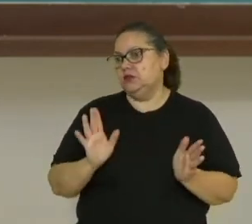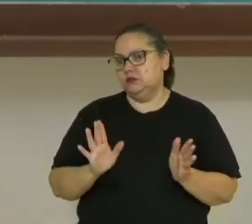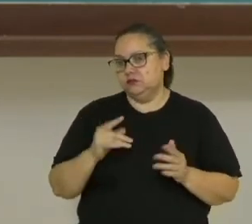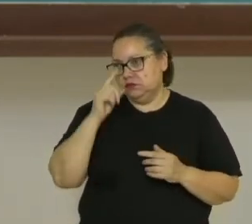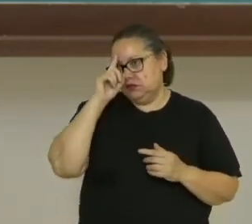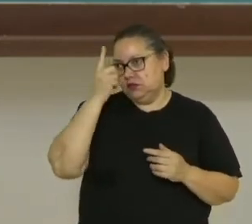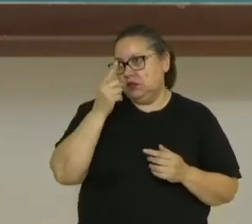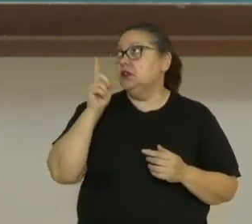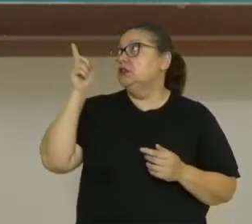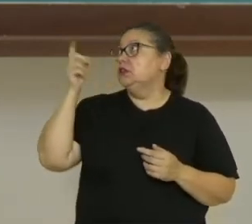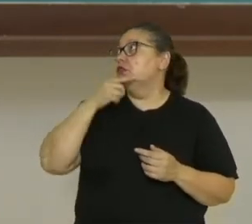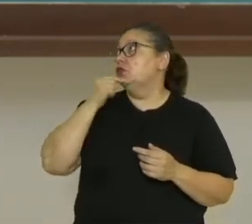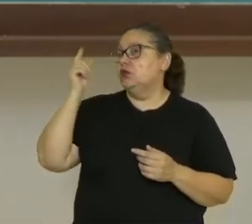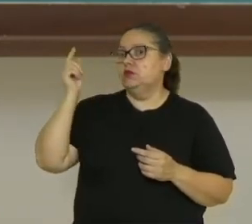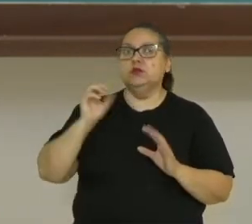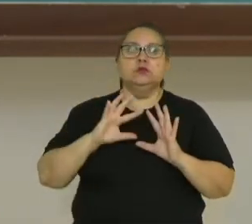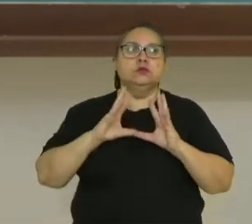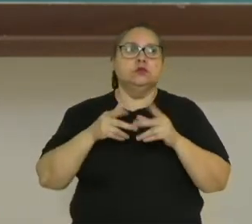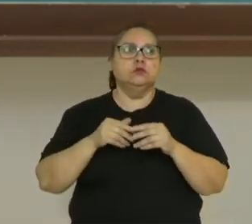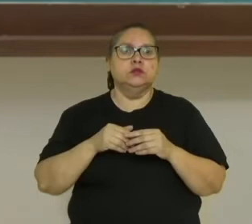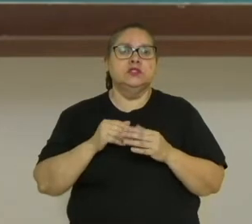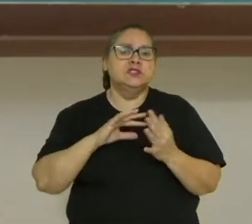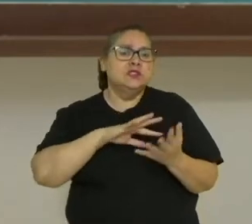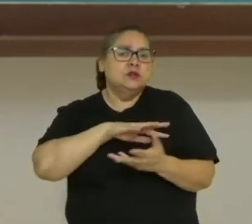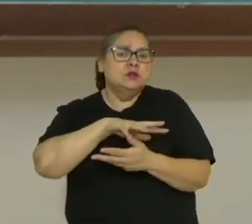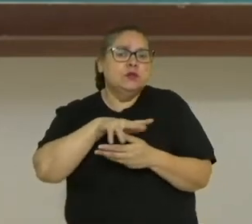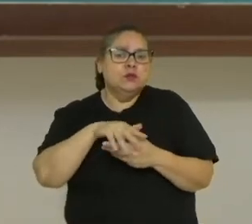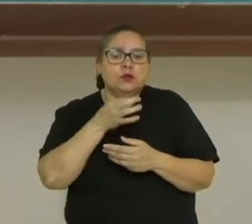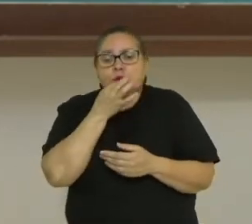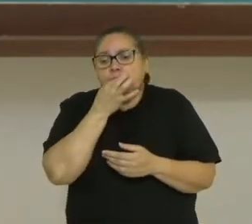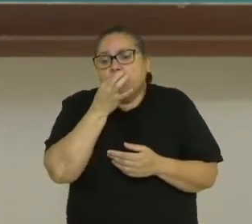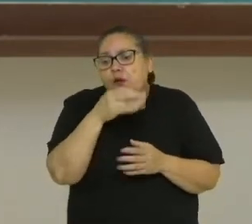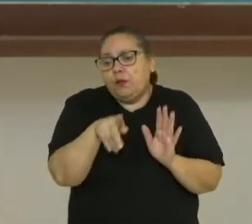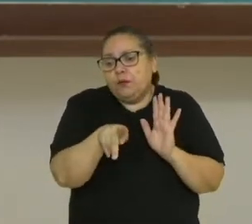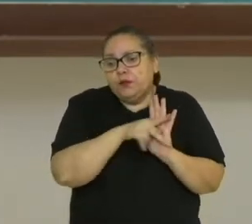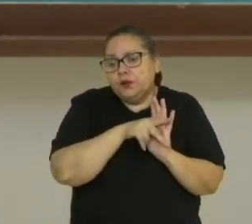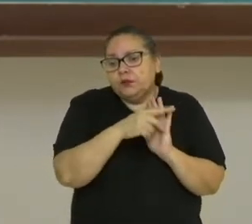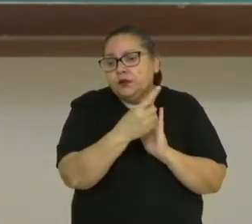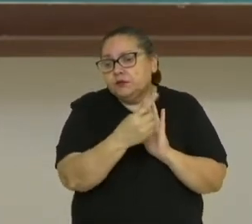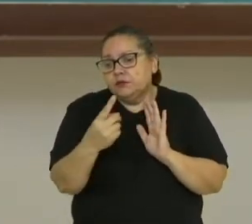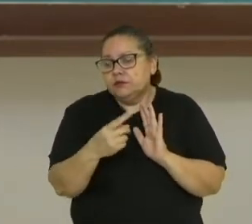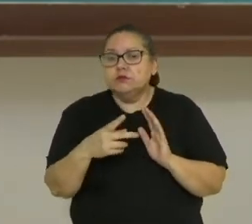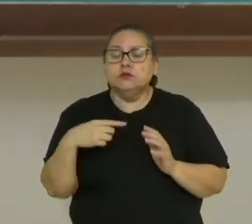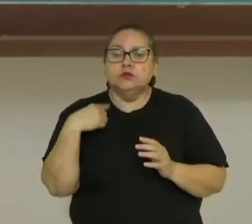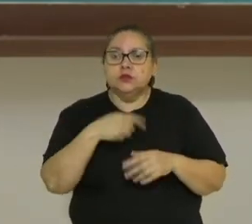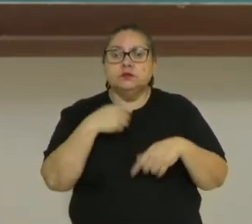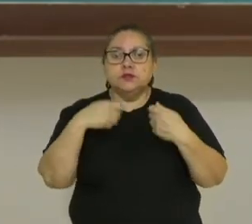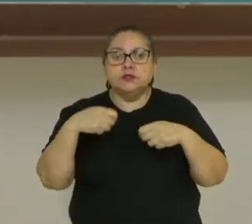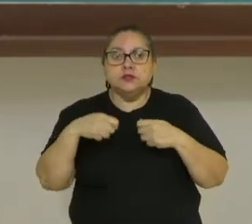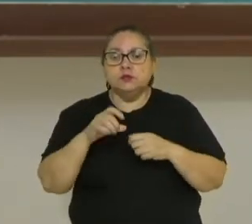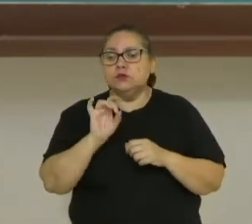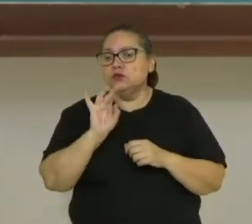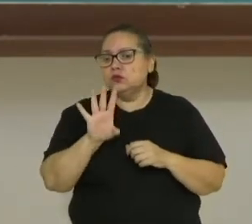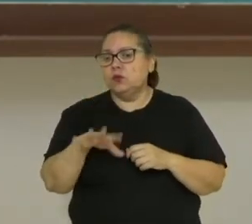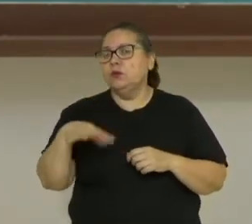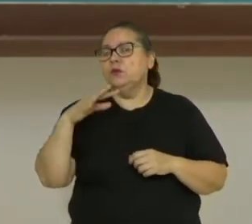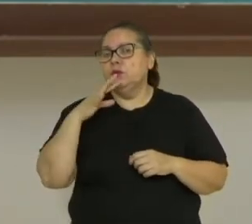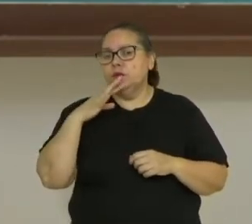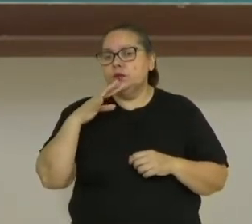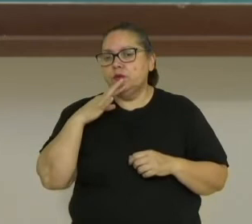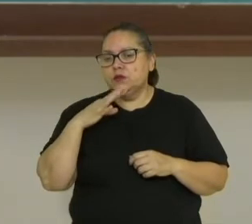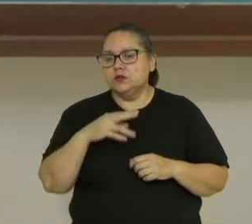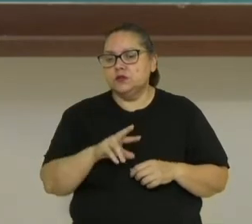ideais, mas tudo isso já envolve opinião, E nós precisamos apenas conhecer